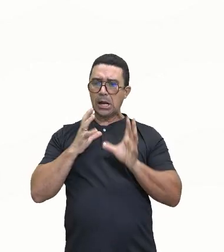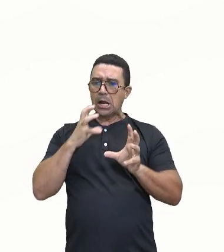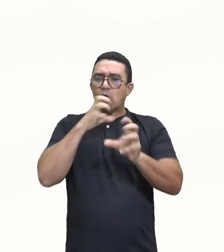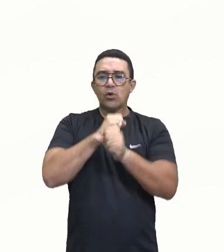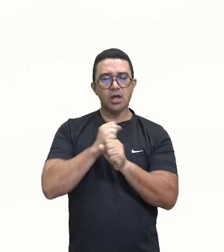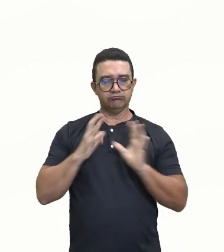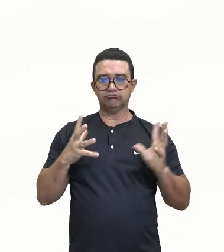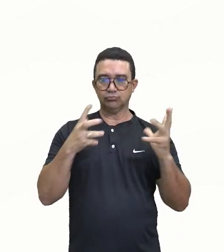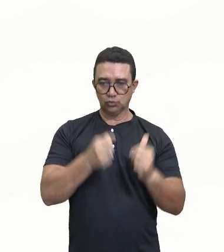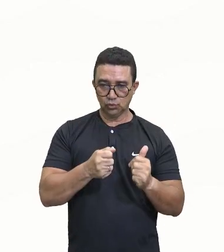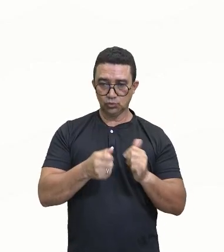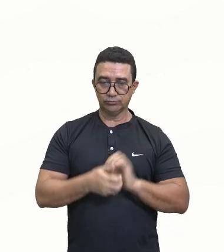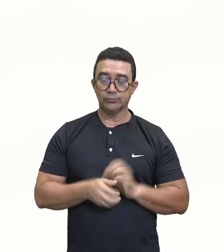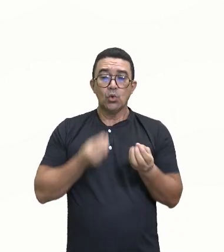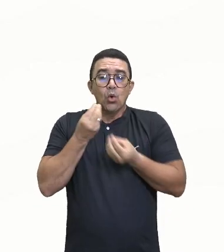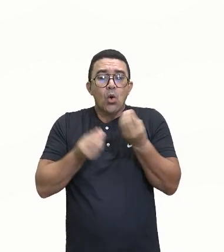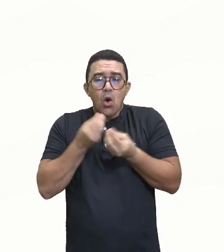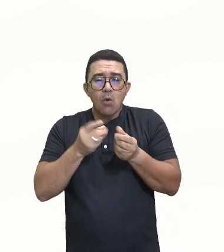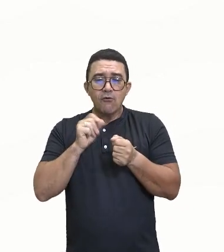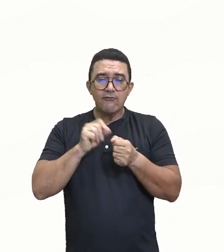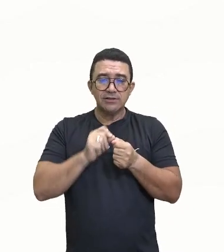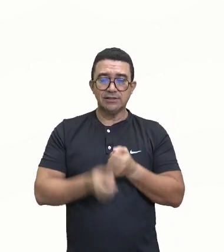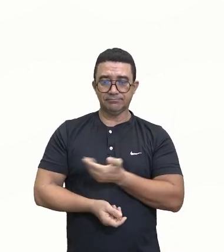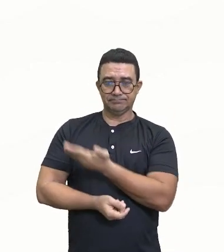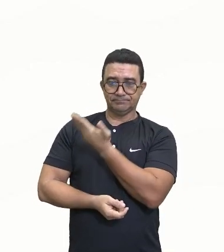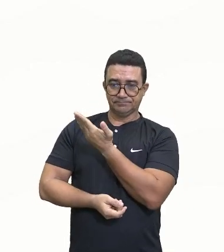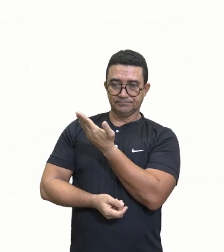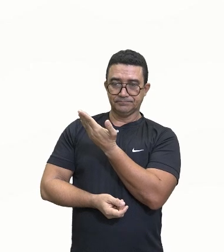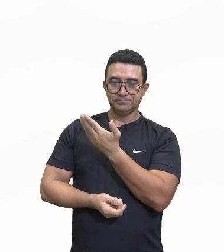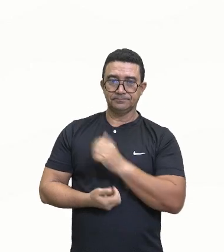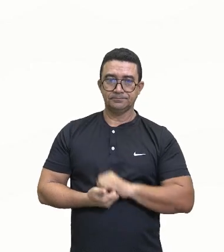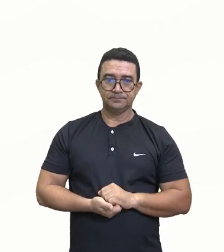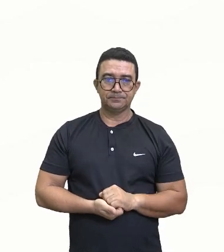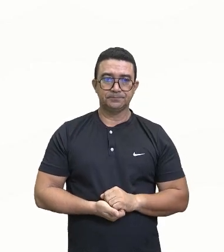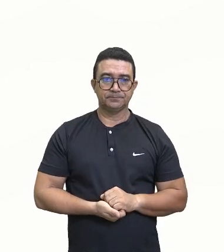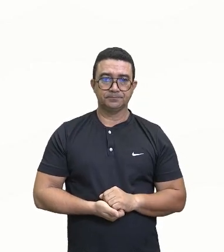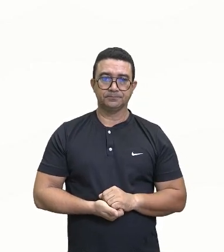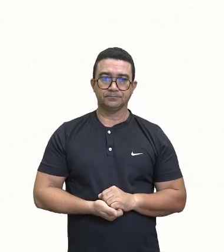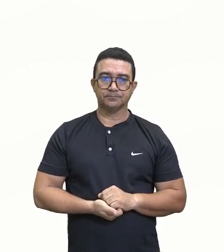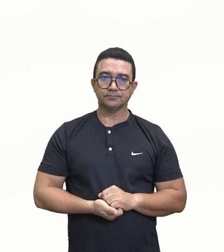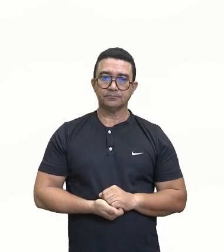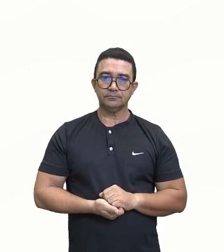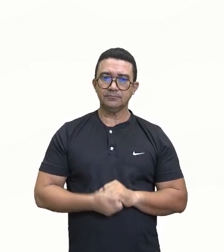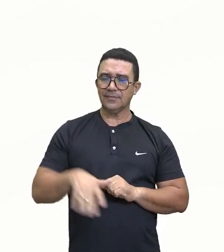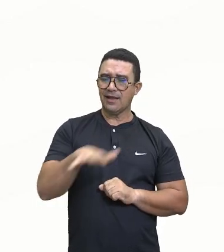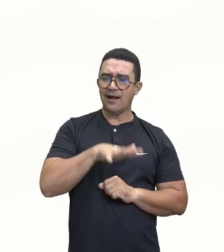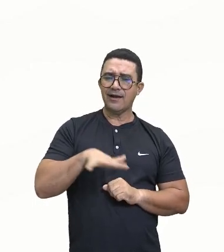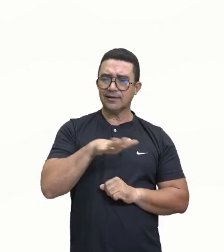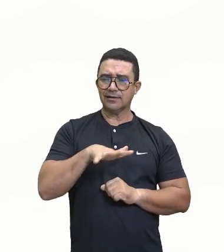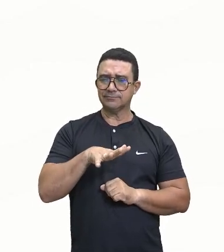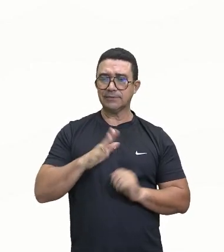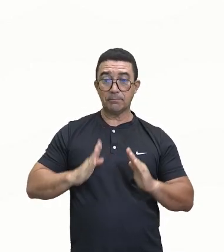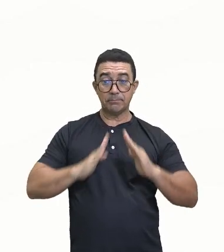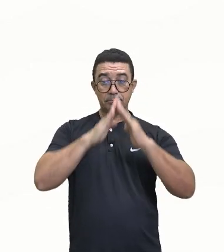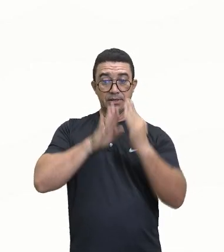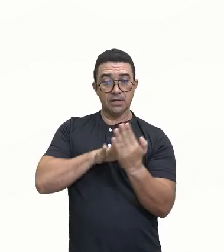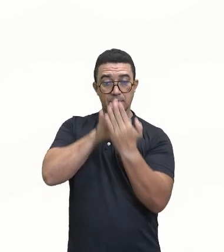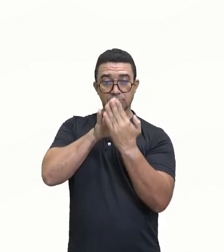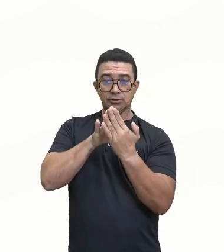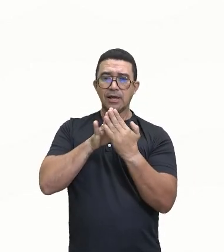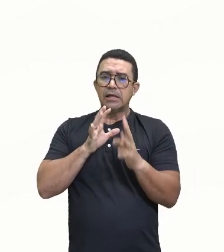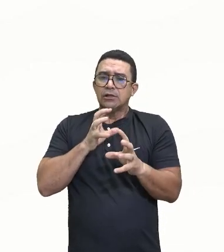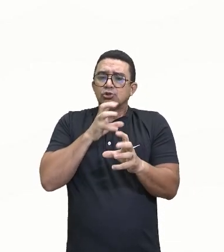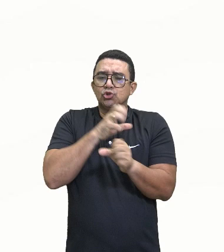professora? Então, nós temos aqui o resumo do que iremos fazer. Então, a área da pirâmide é a